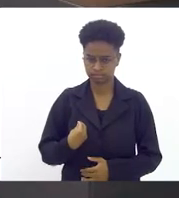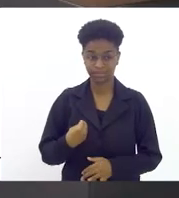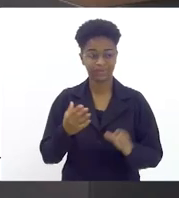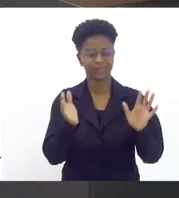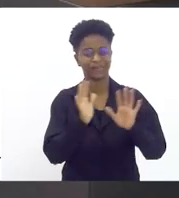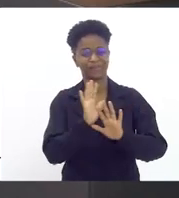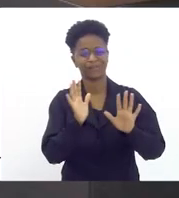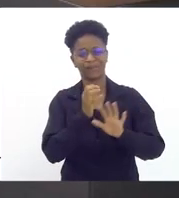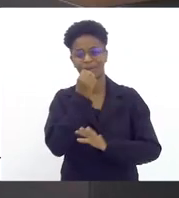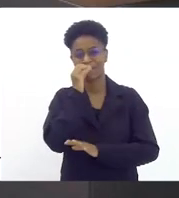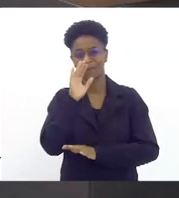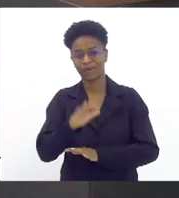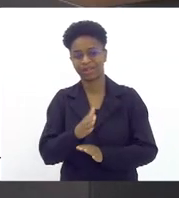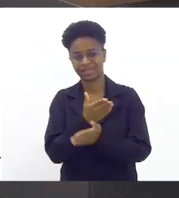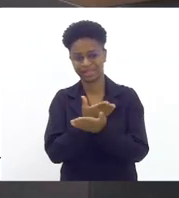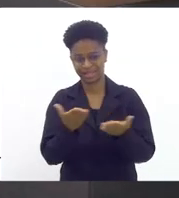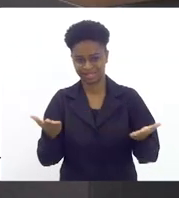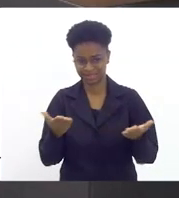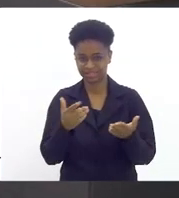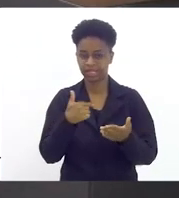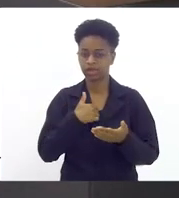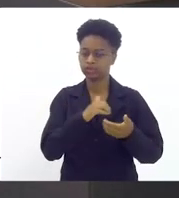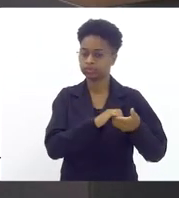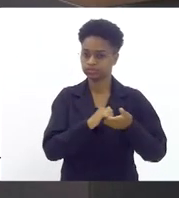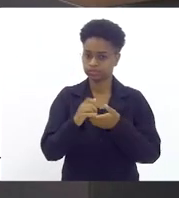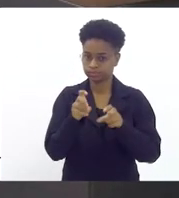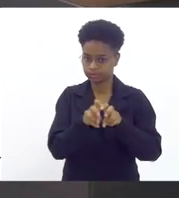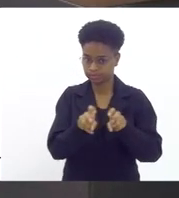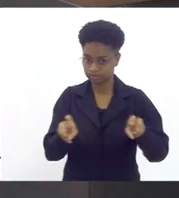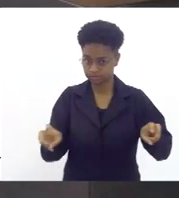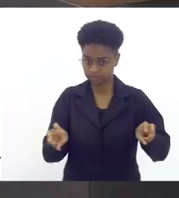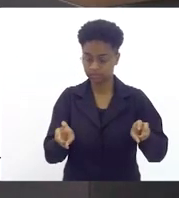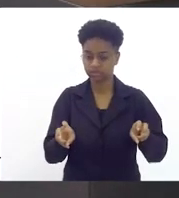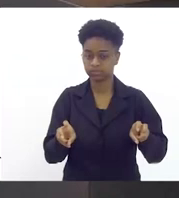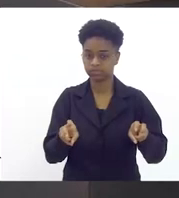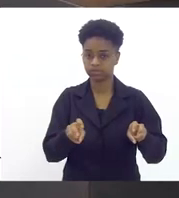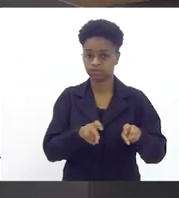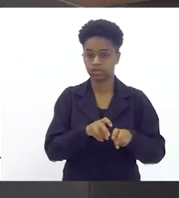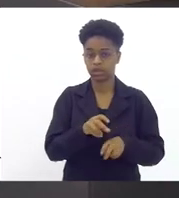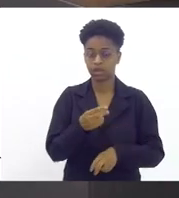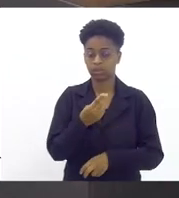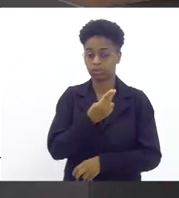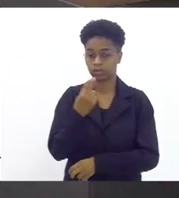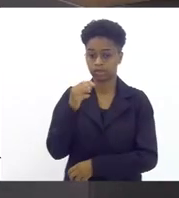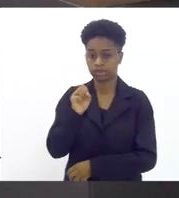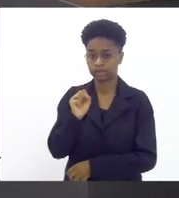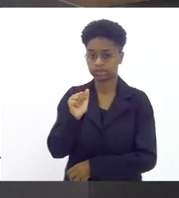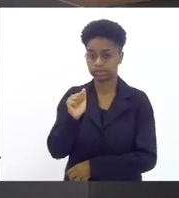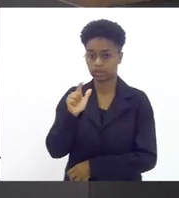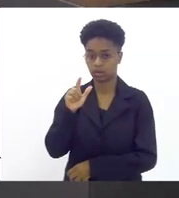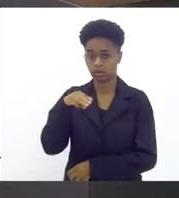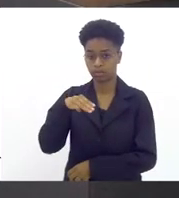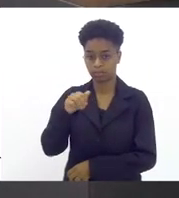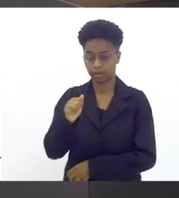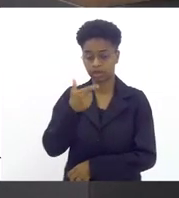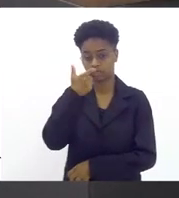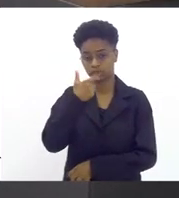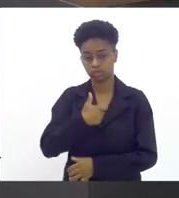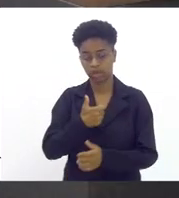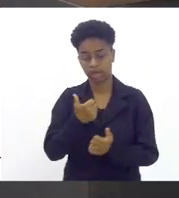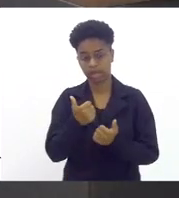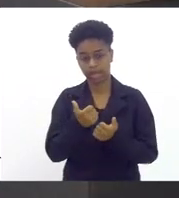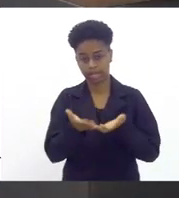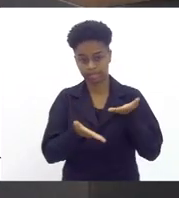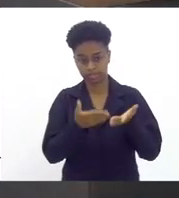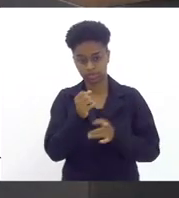Olá, boa tarde a todos. Cumprimento a mesa formada. Meu nome é Salma Reis, estou como assistente social